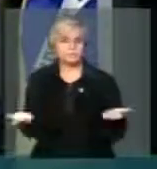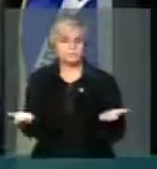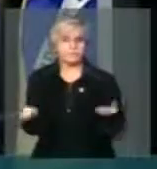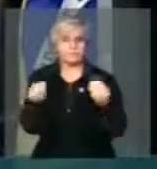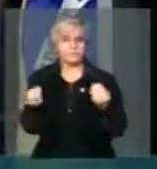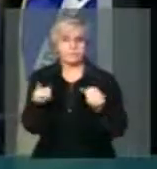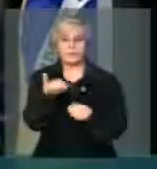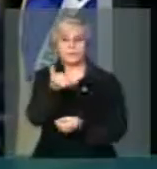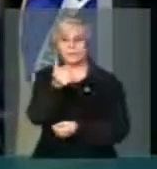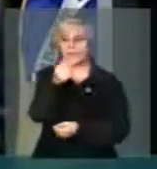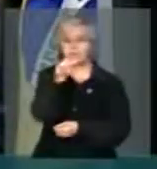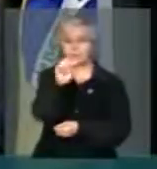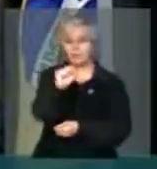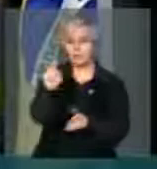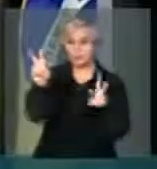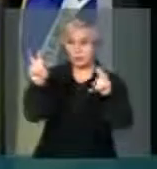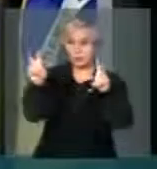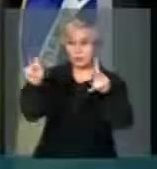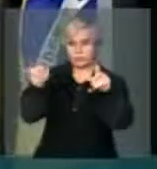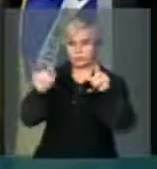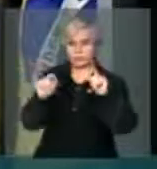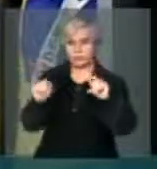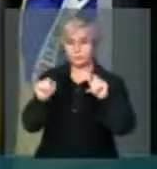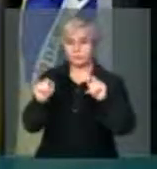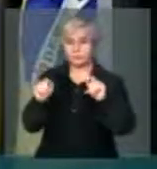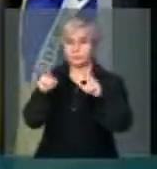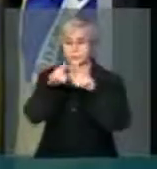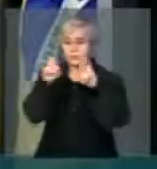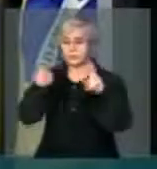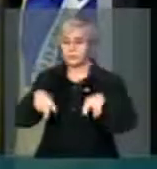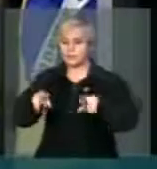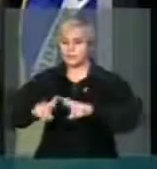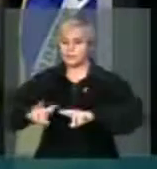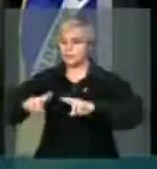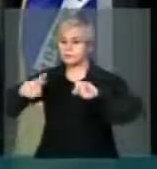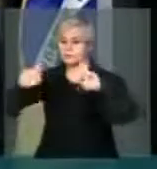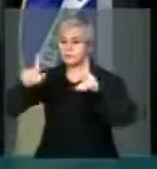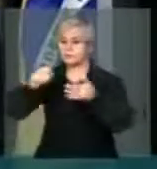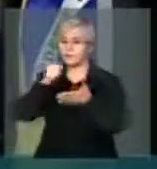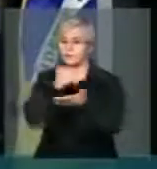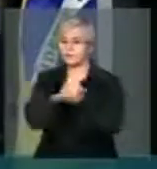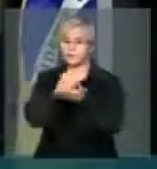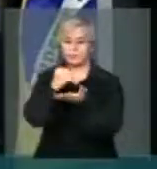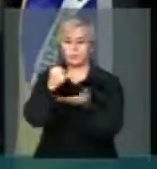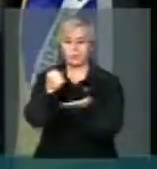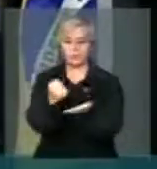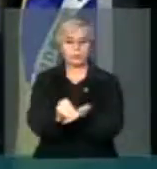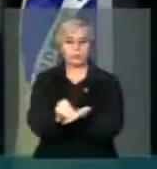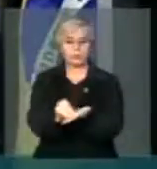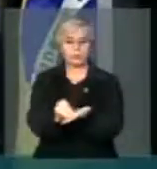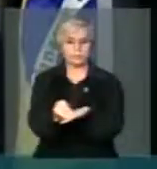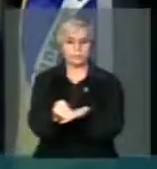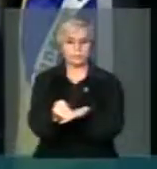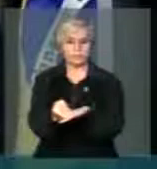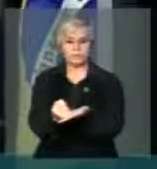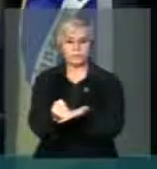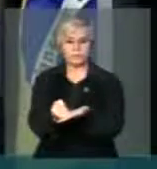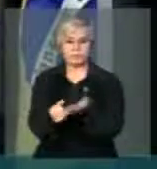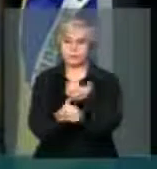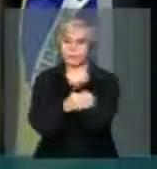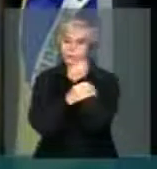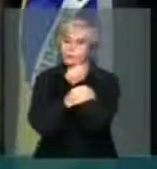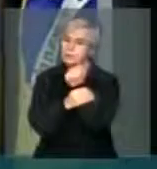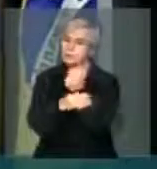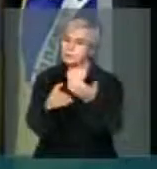A 678 trata de regime diferenciado de contratações para a